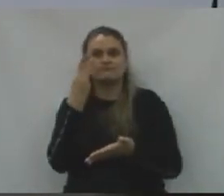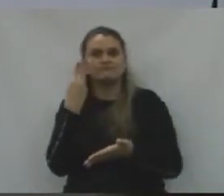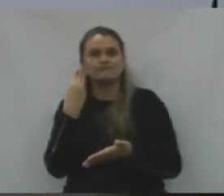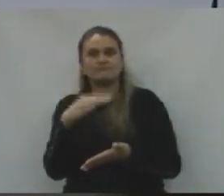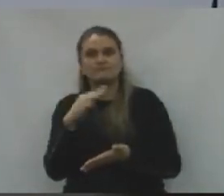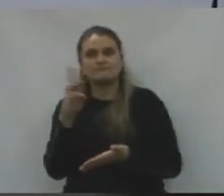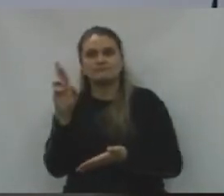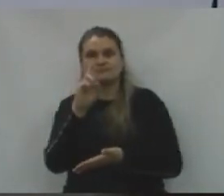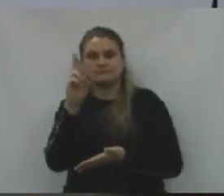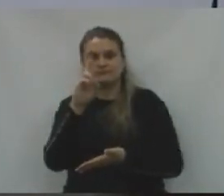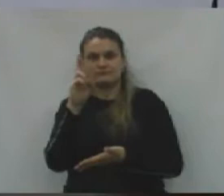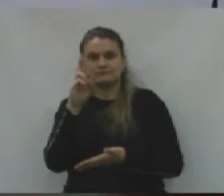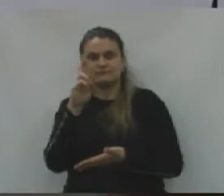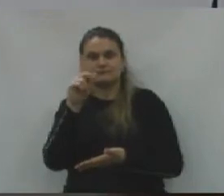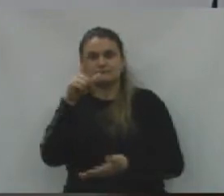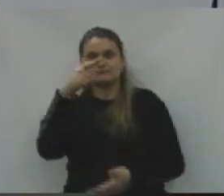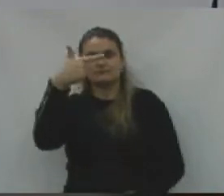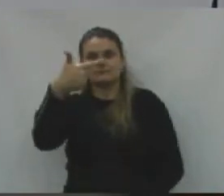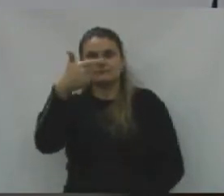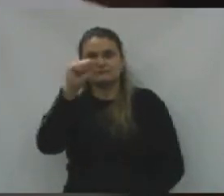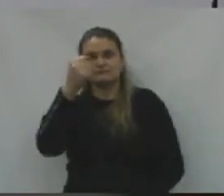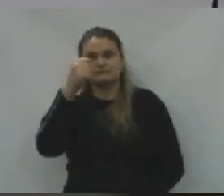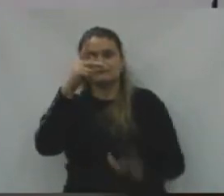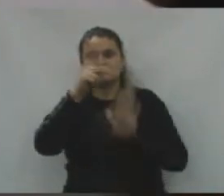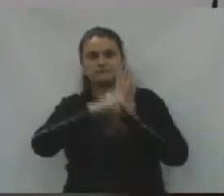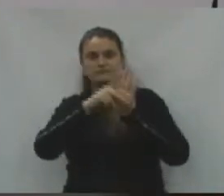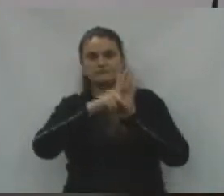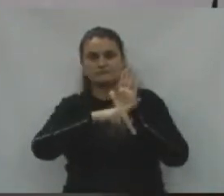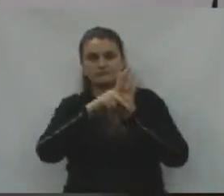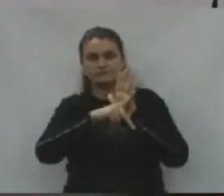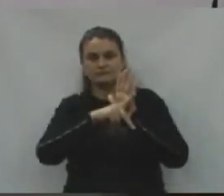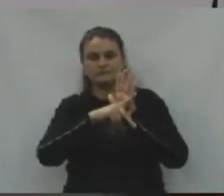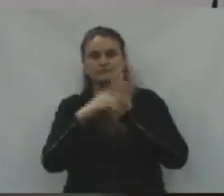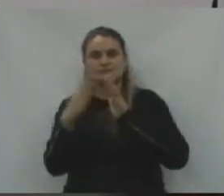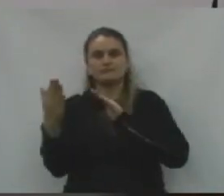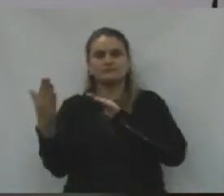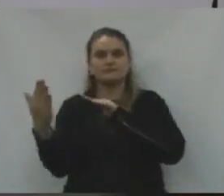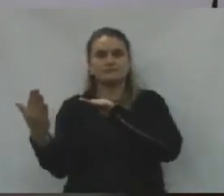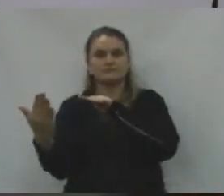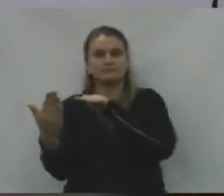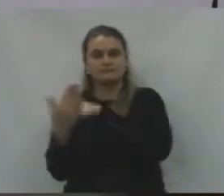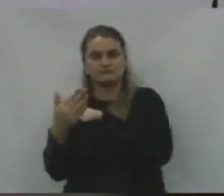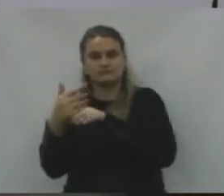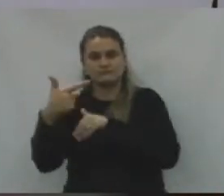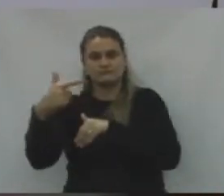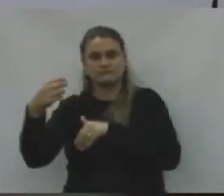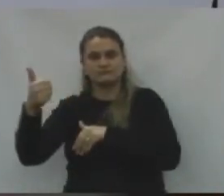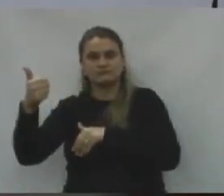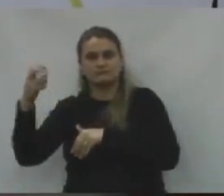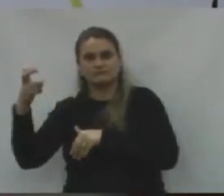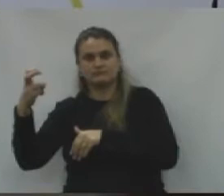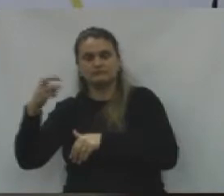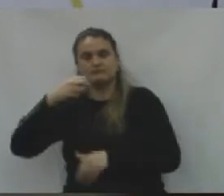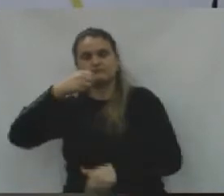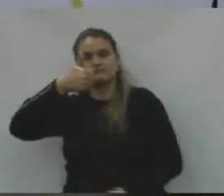milhão, sendo 28 do projeto PIPA desde 2015, para hoje termos